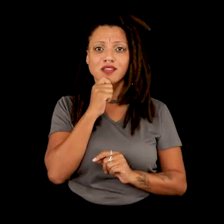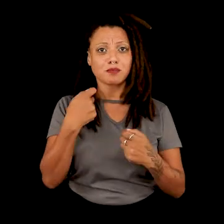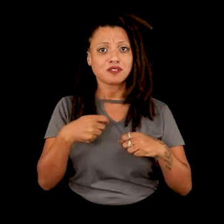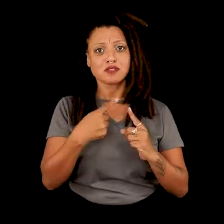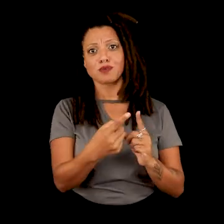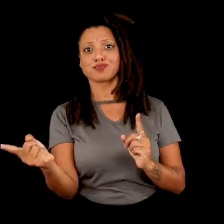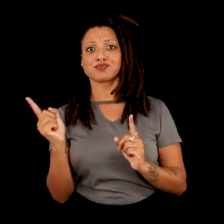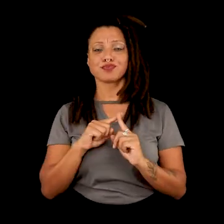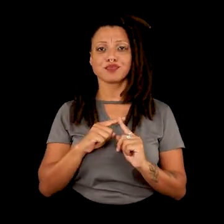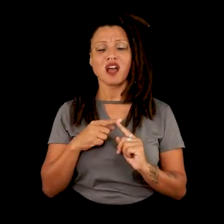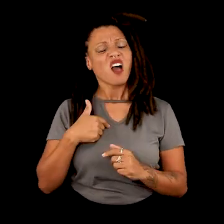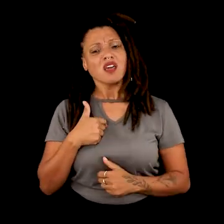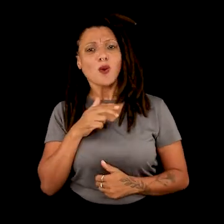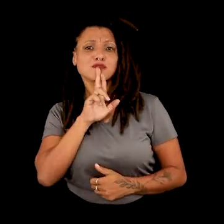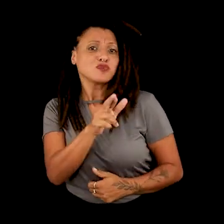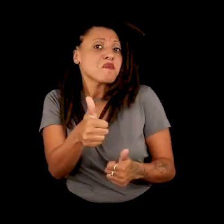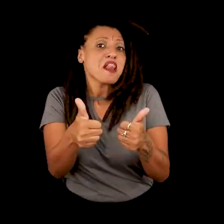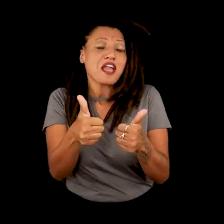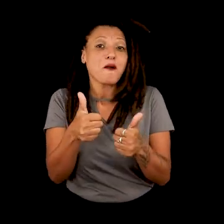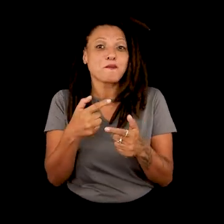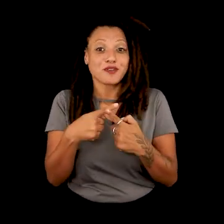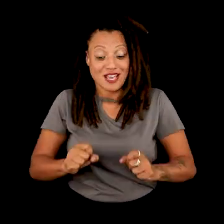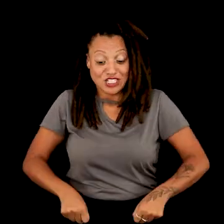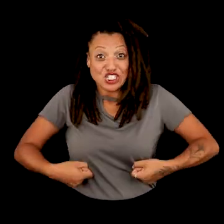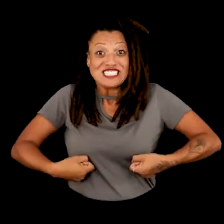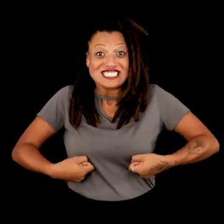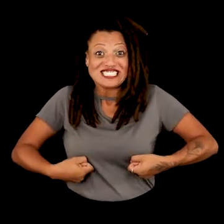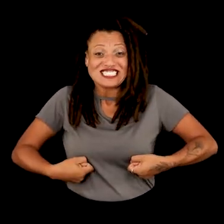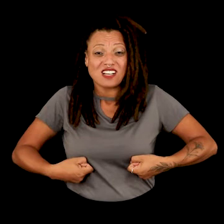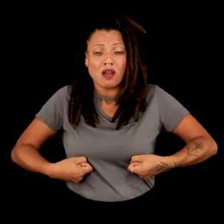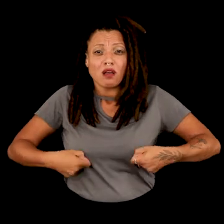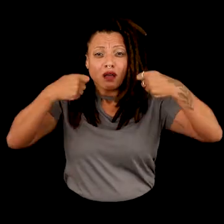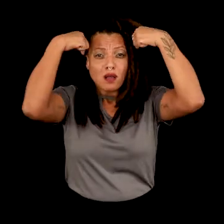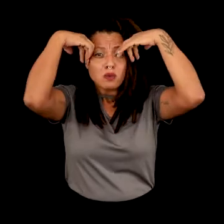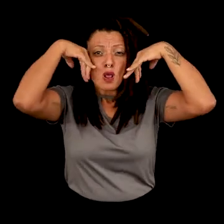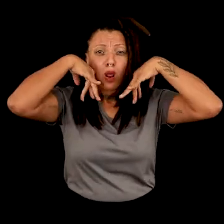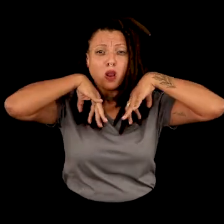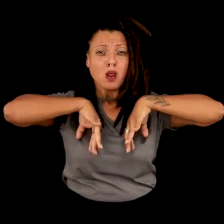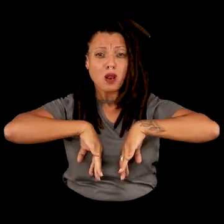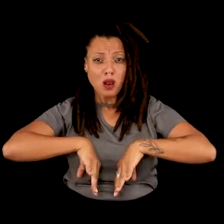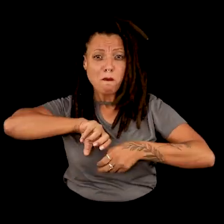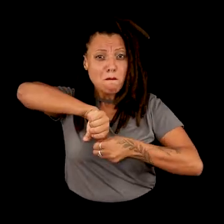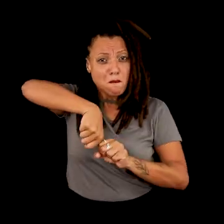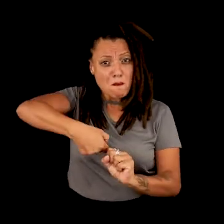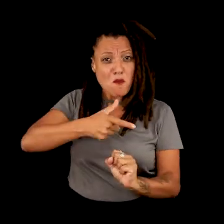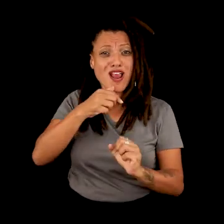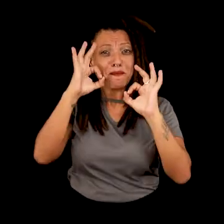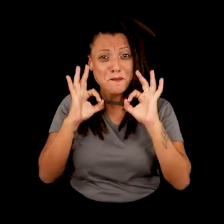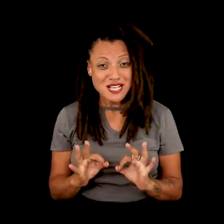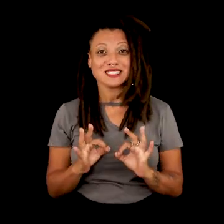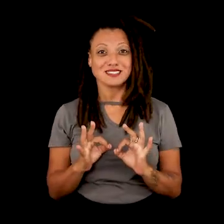eu tô roxendo aqui. Ah, eu tava de calça jeans, cara. A calça jeans ficou toda molhada. Molhada mesmo, cara. Molhada